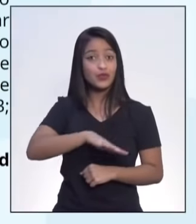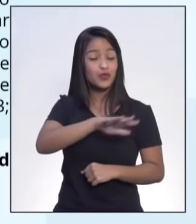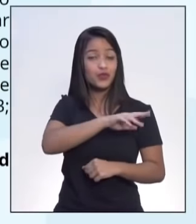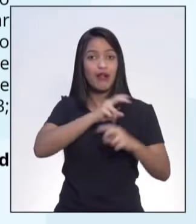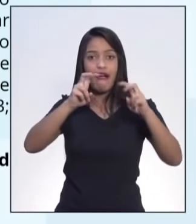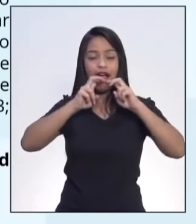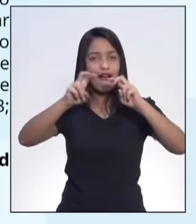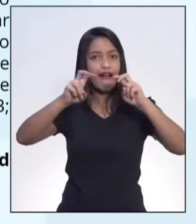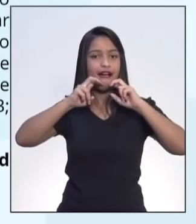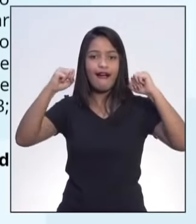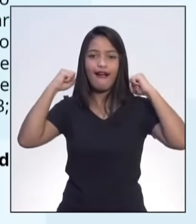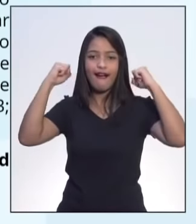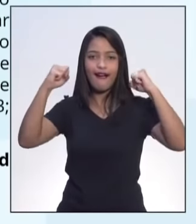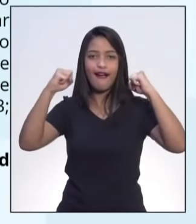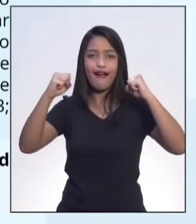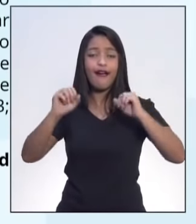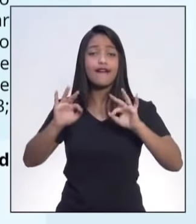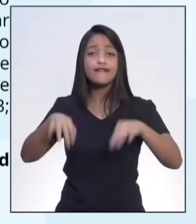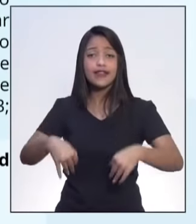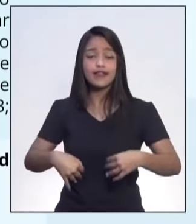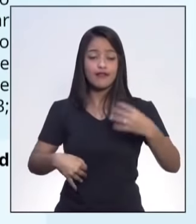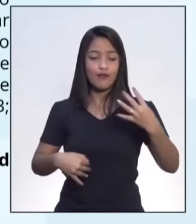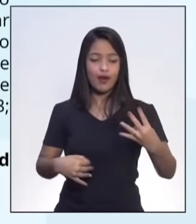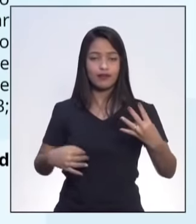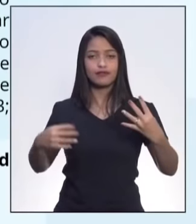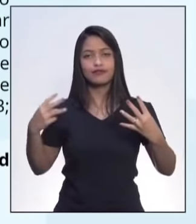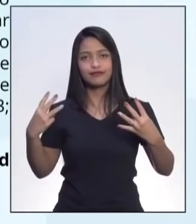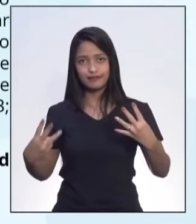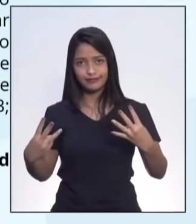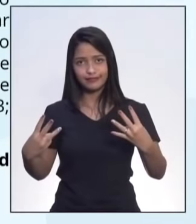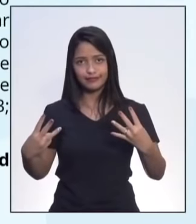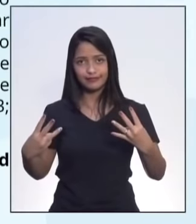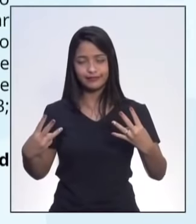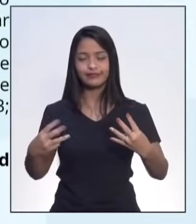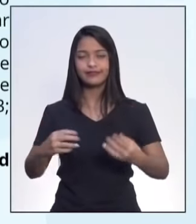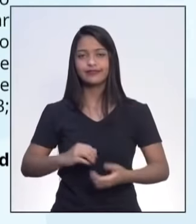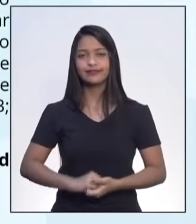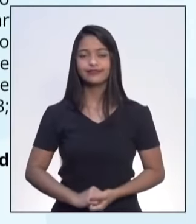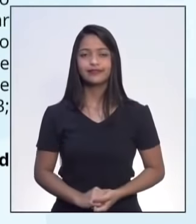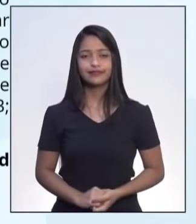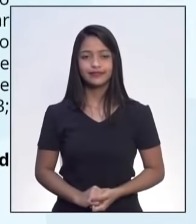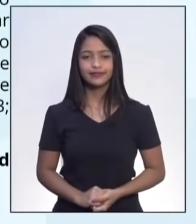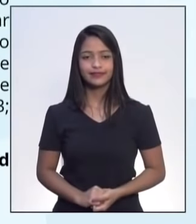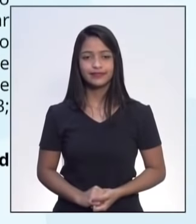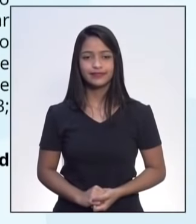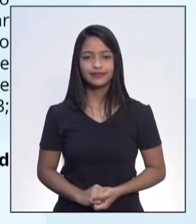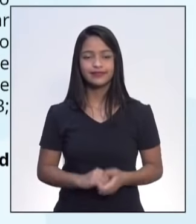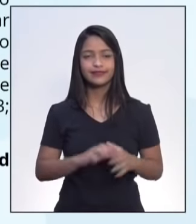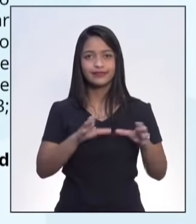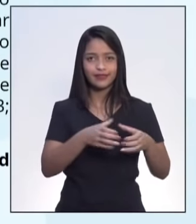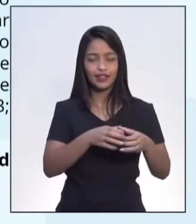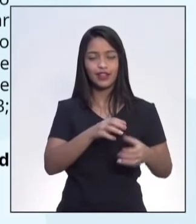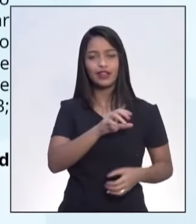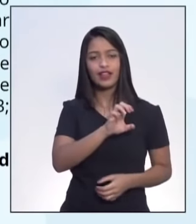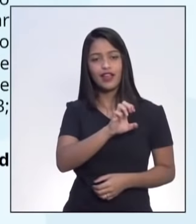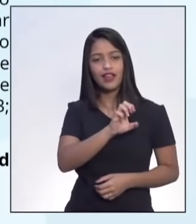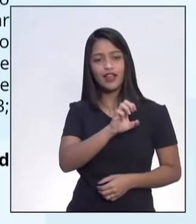em delírio. Final de jogo, Solário Futebol Clube, Esporte Avante, Clube